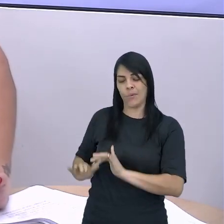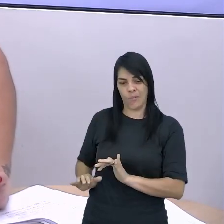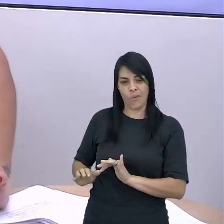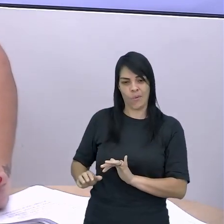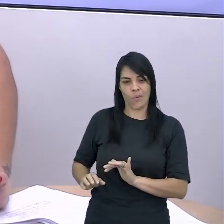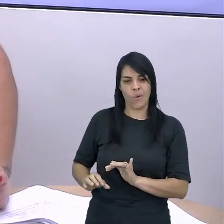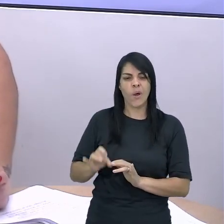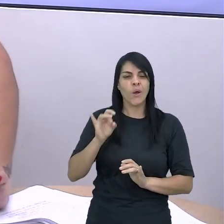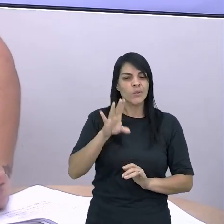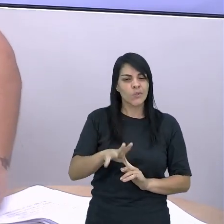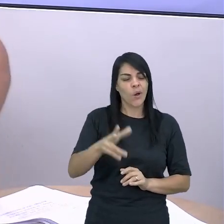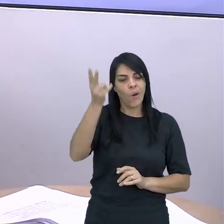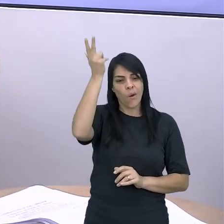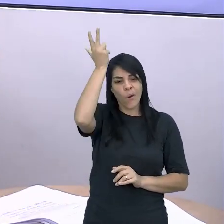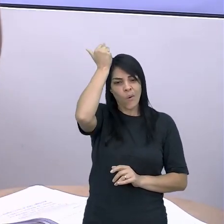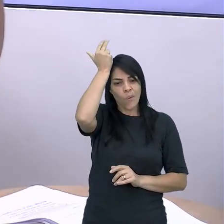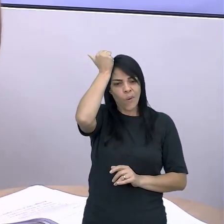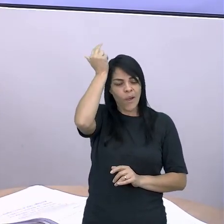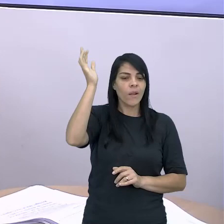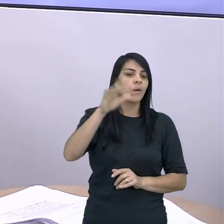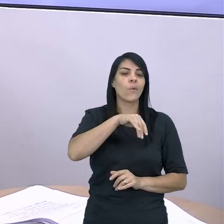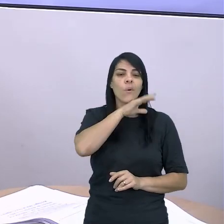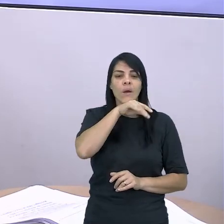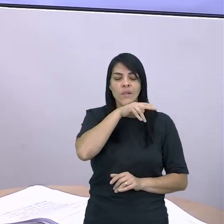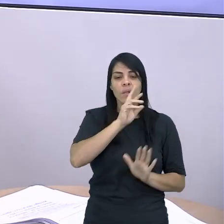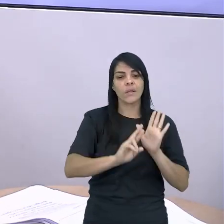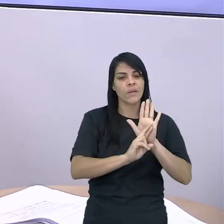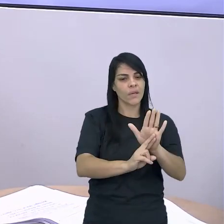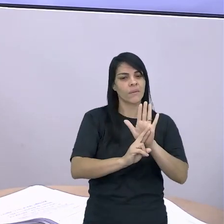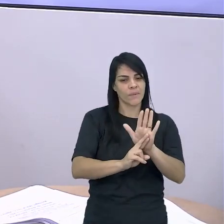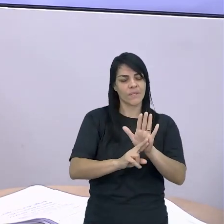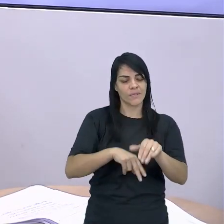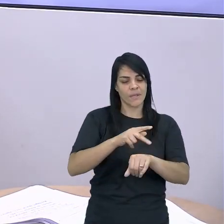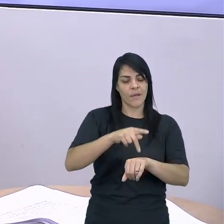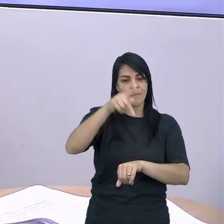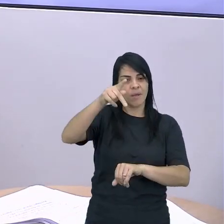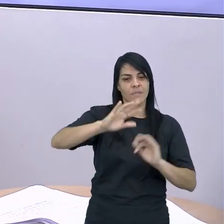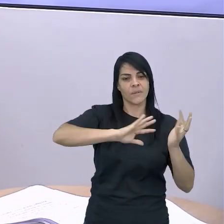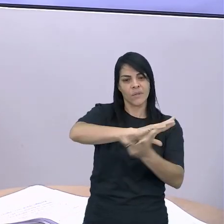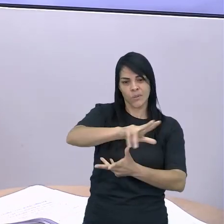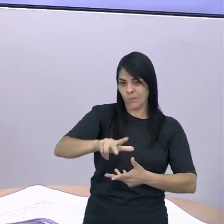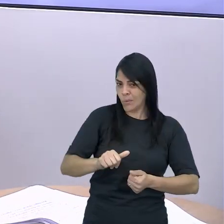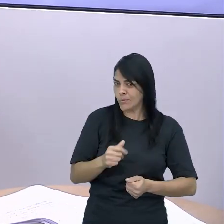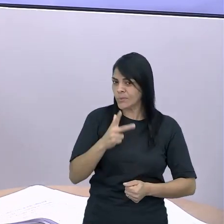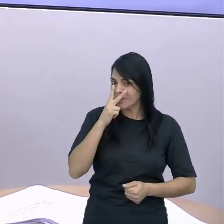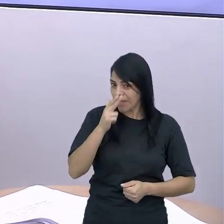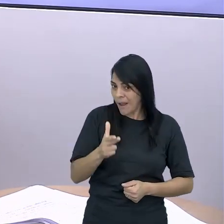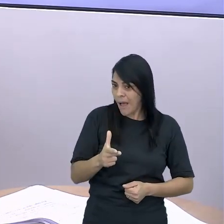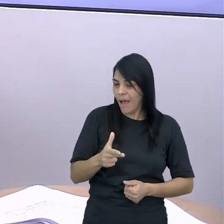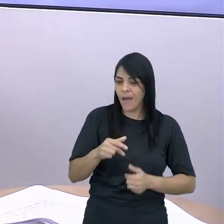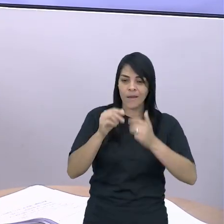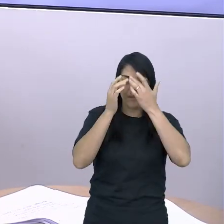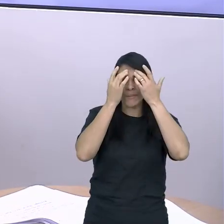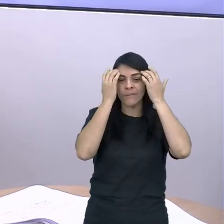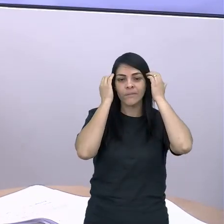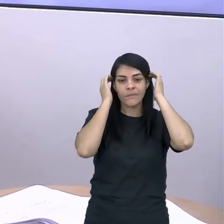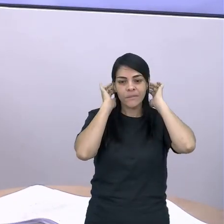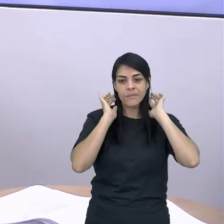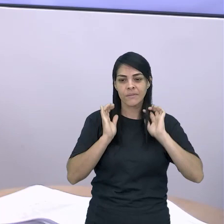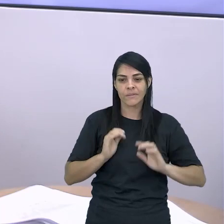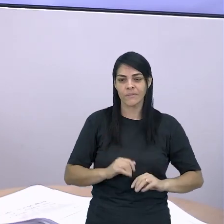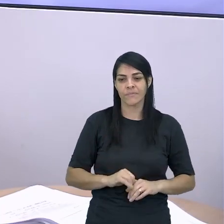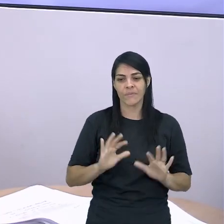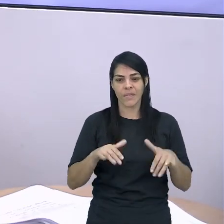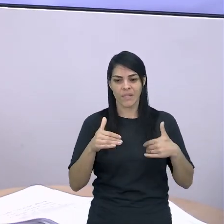só coelho o animal que representa a Páscoa pelo mundo? E aí? Então, eu